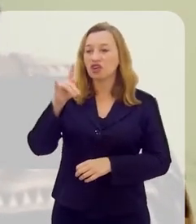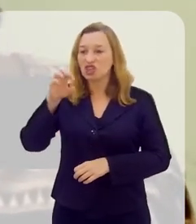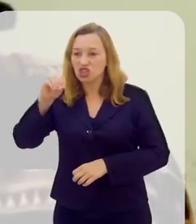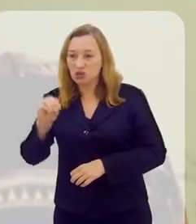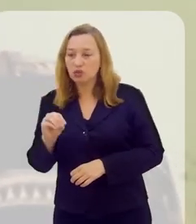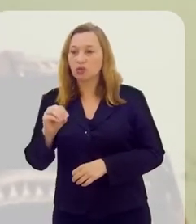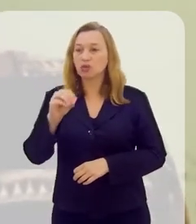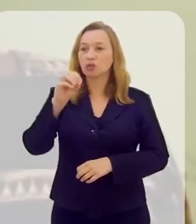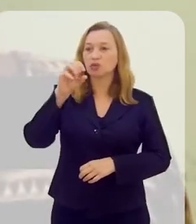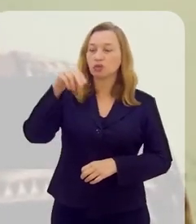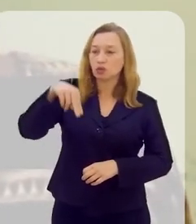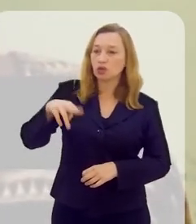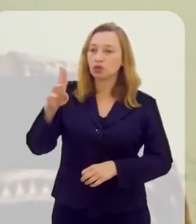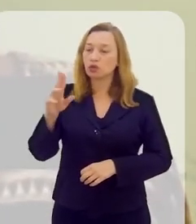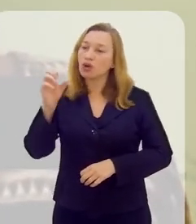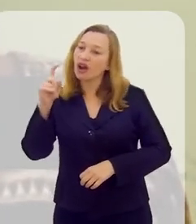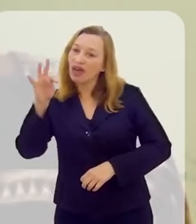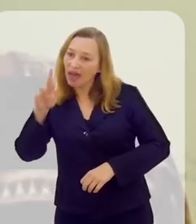isso tudo para mim foi,